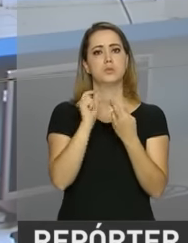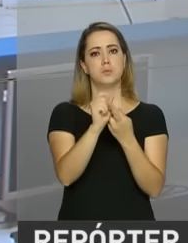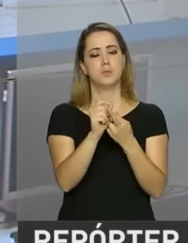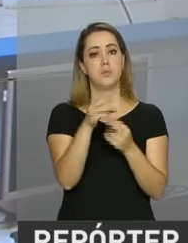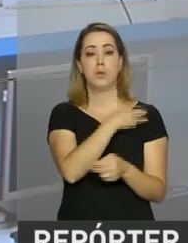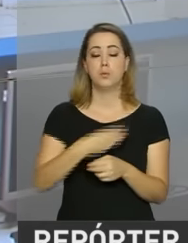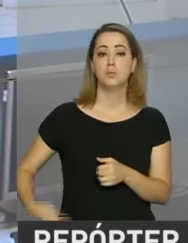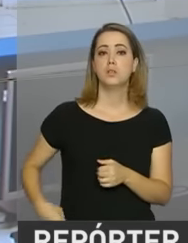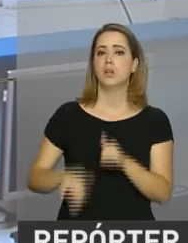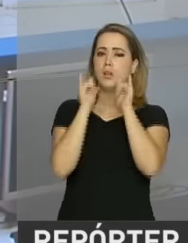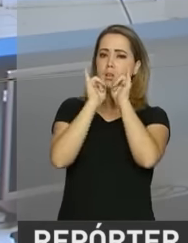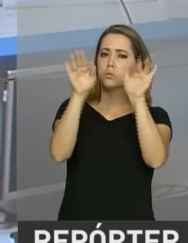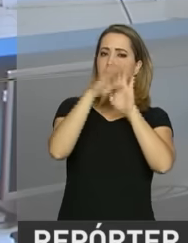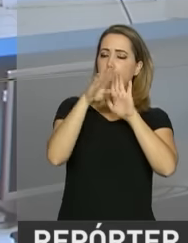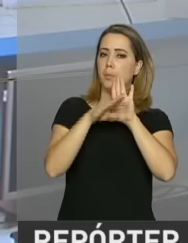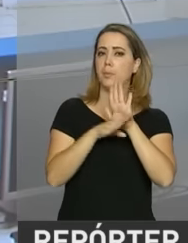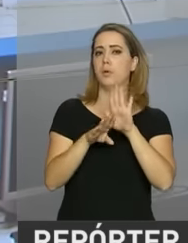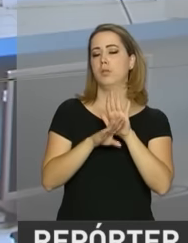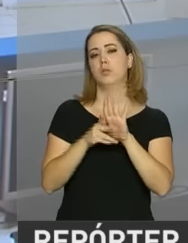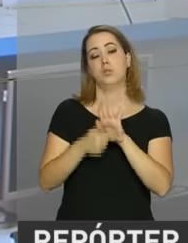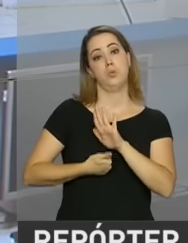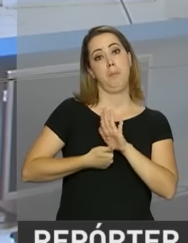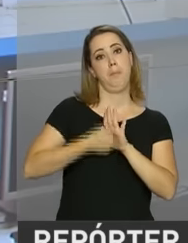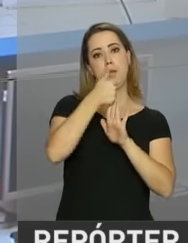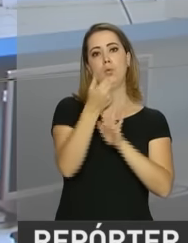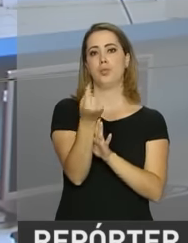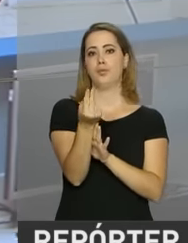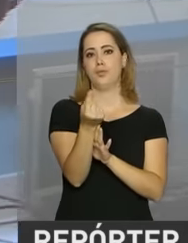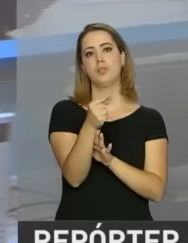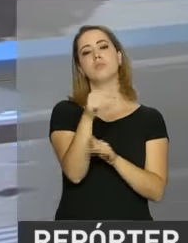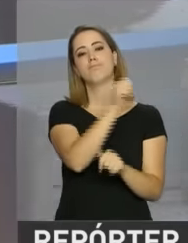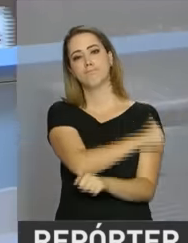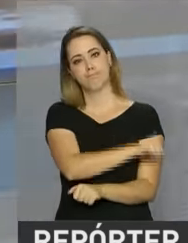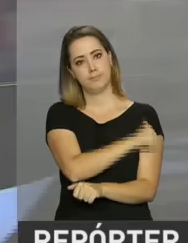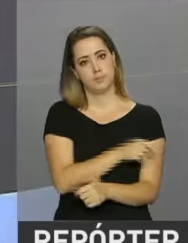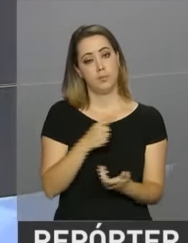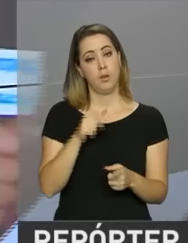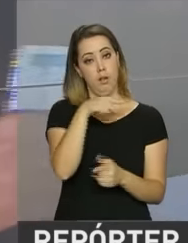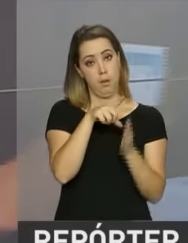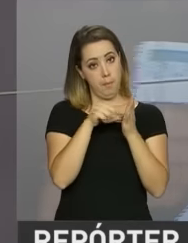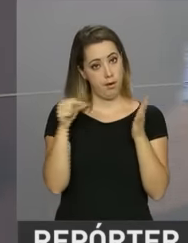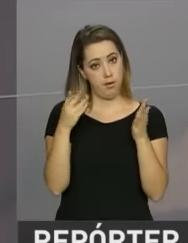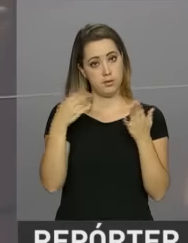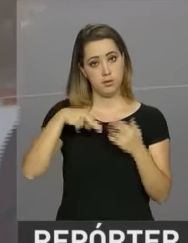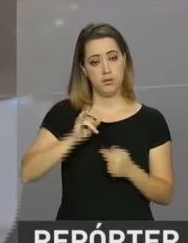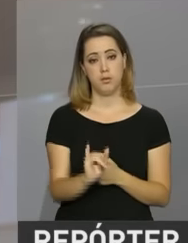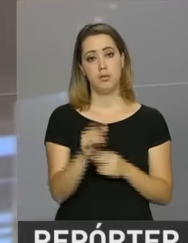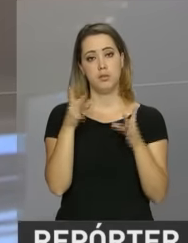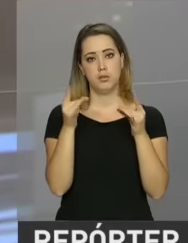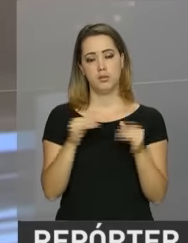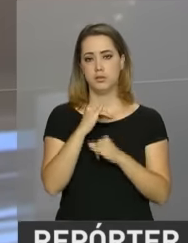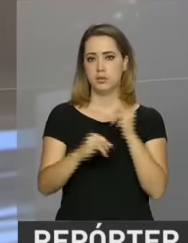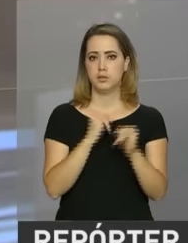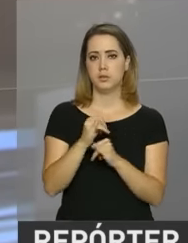ministro Meirelles anunciou um plano de operação fiscal para o estado do Palácio do Planalto o repórter Nei Pereira traz as informações